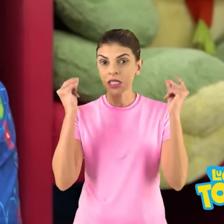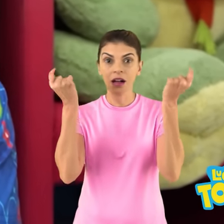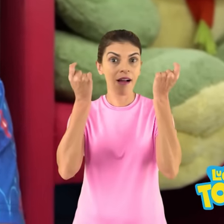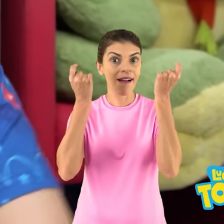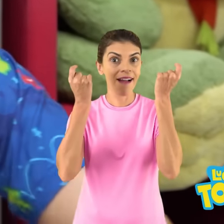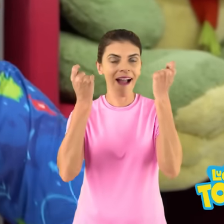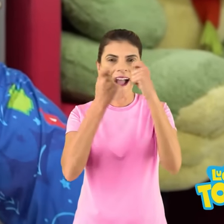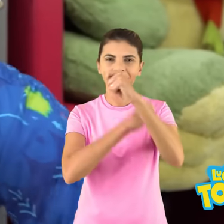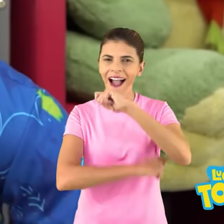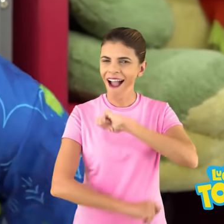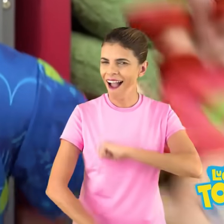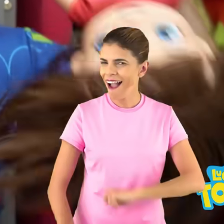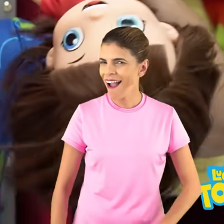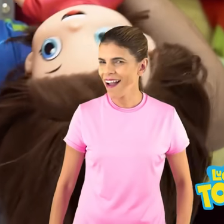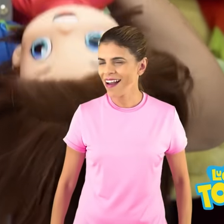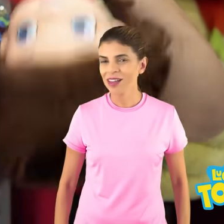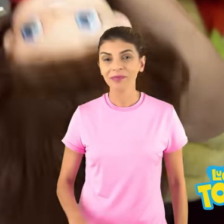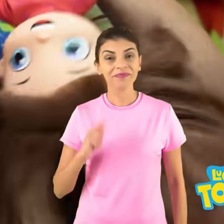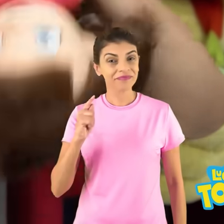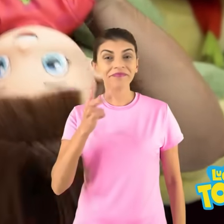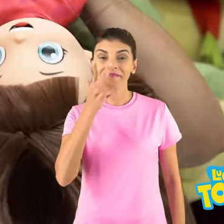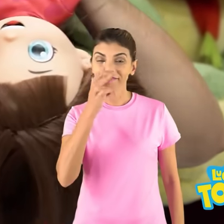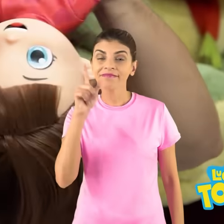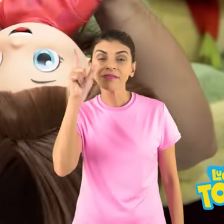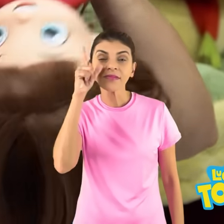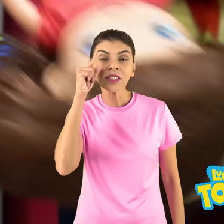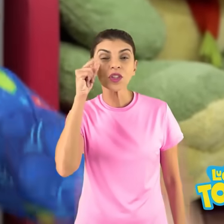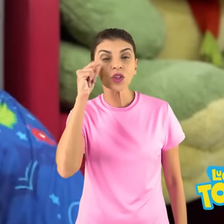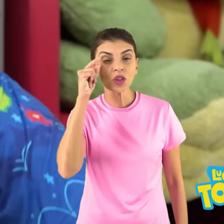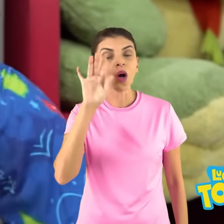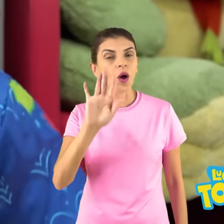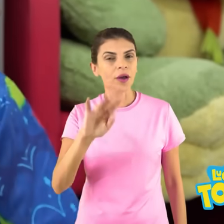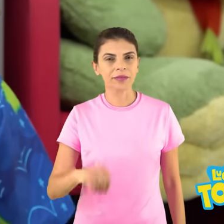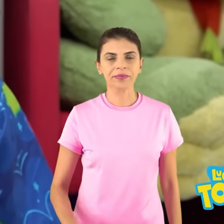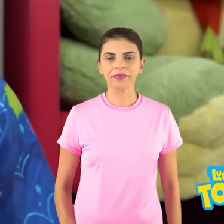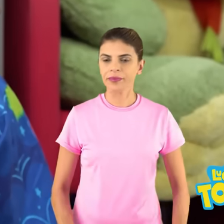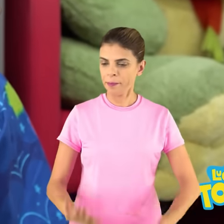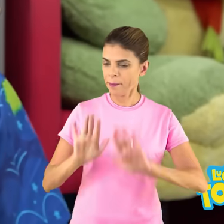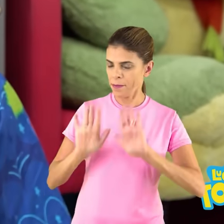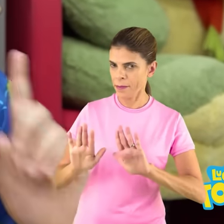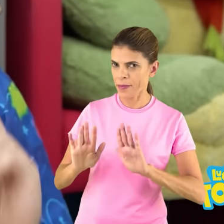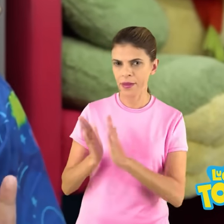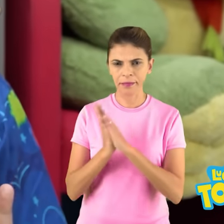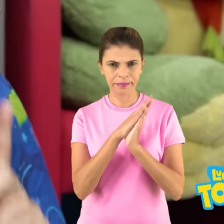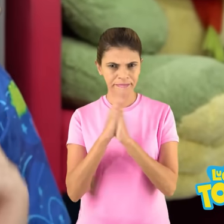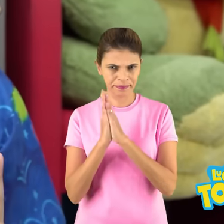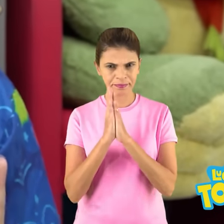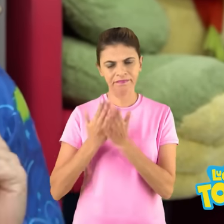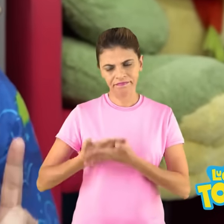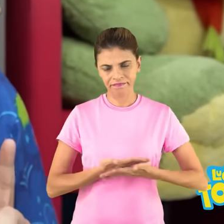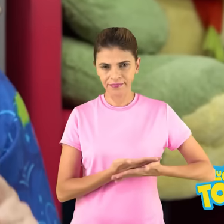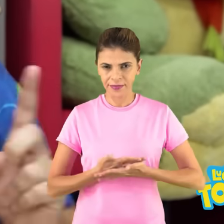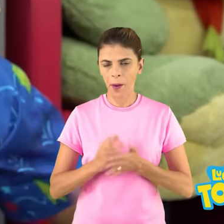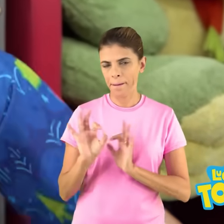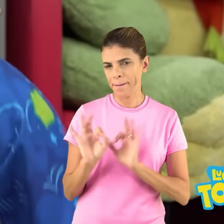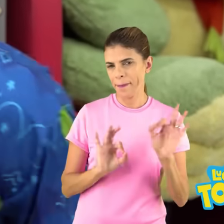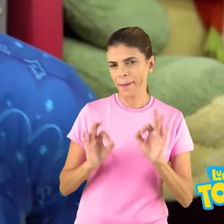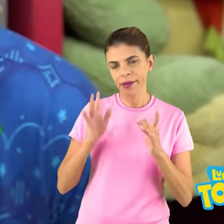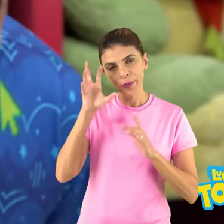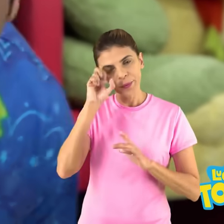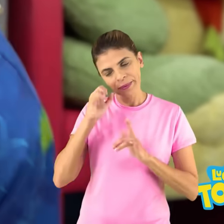Já sei. Ela deve estar com sono. Pera aí, bonequinha, que eu vou preparar um berço pra você.